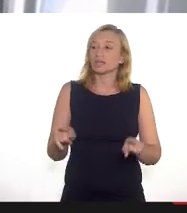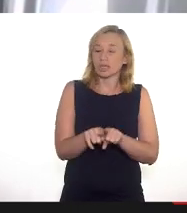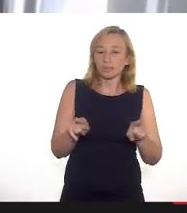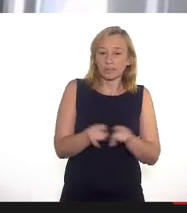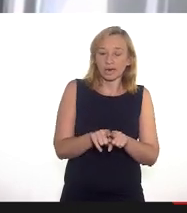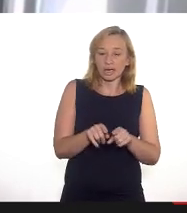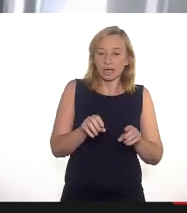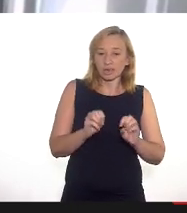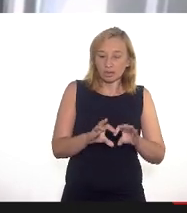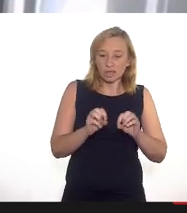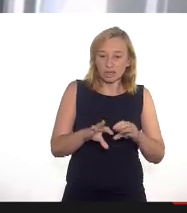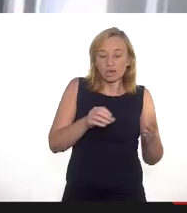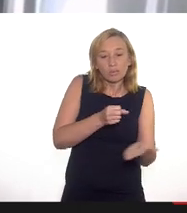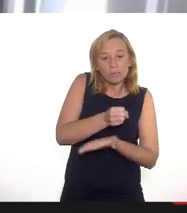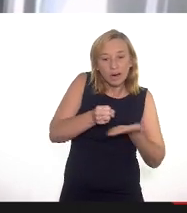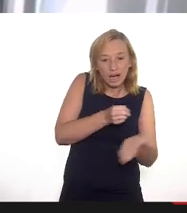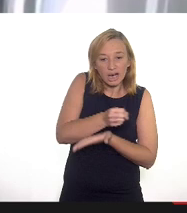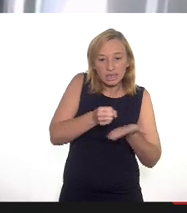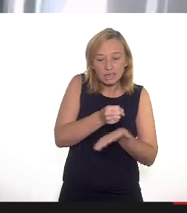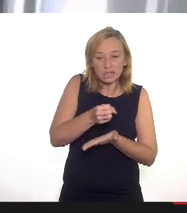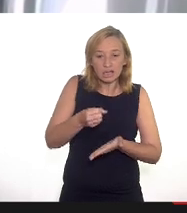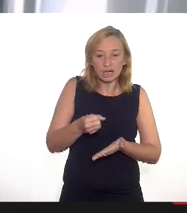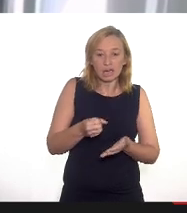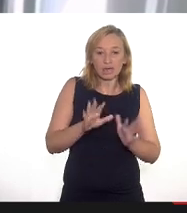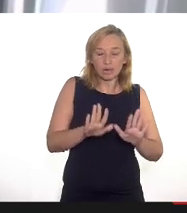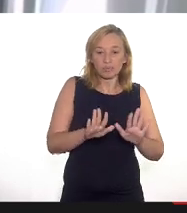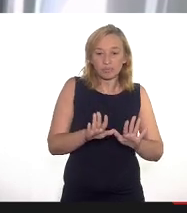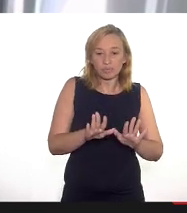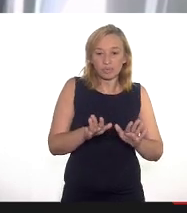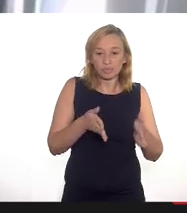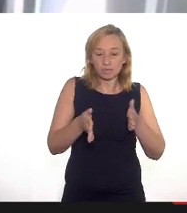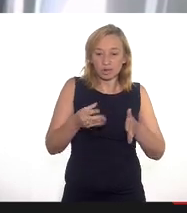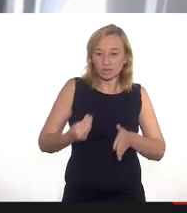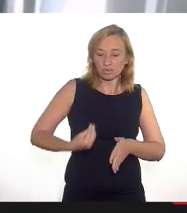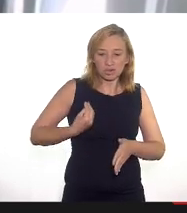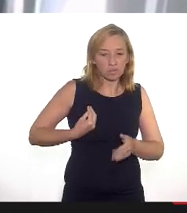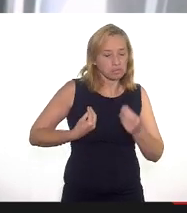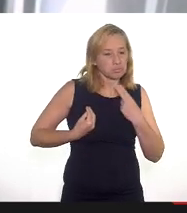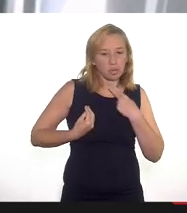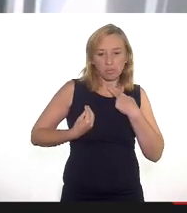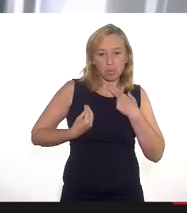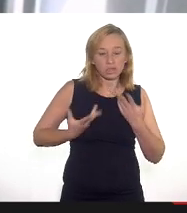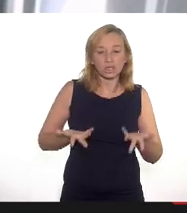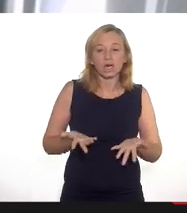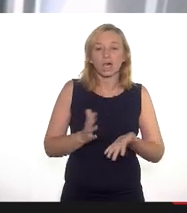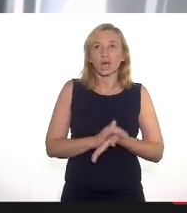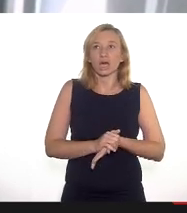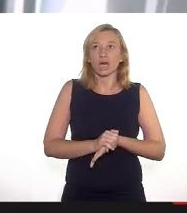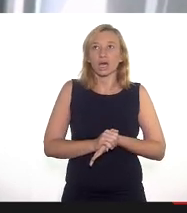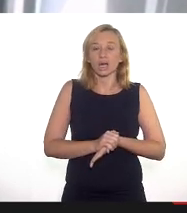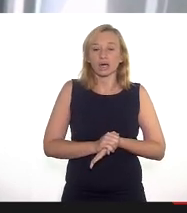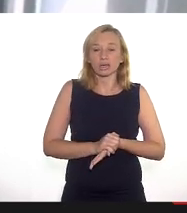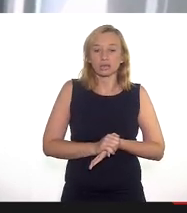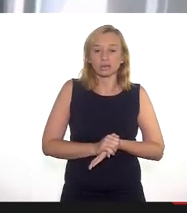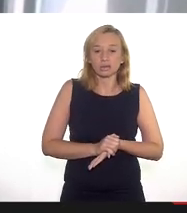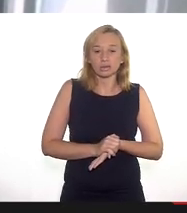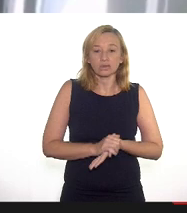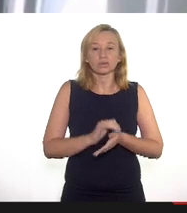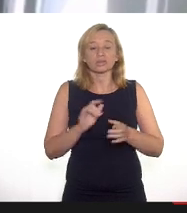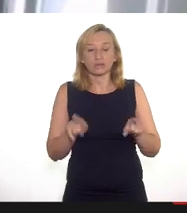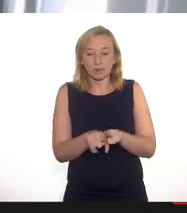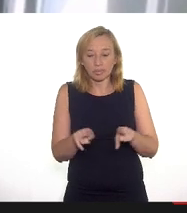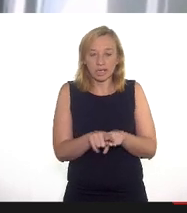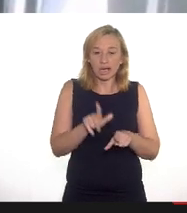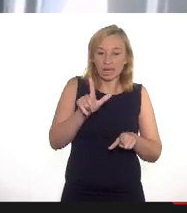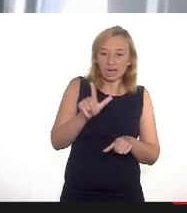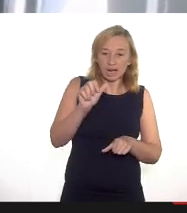porque a parte presencial não foi possível e, consequentemente, a parte de laboratórios,